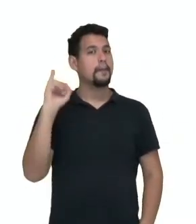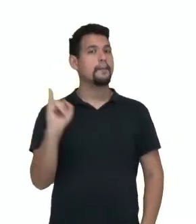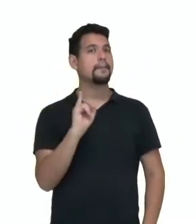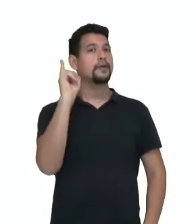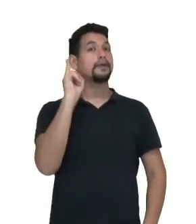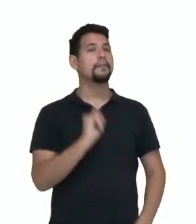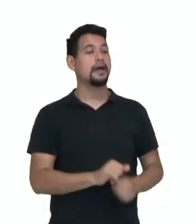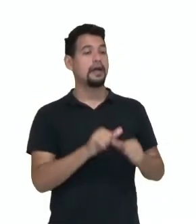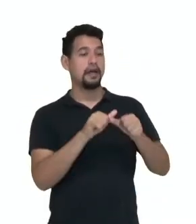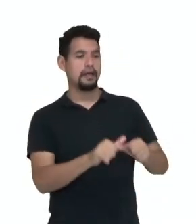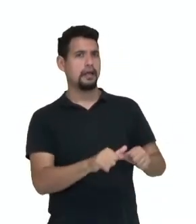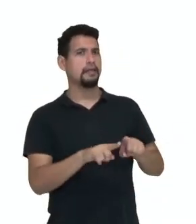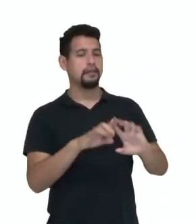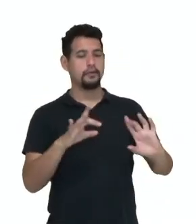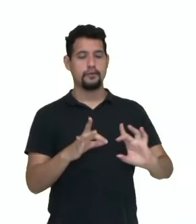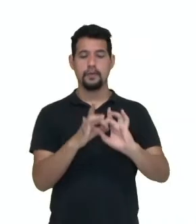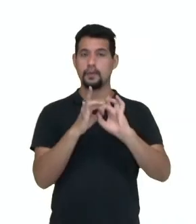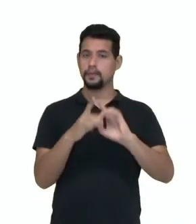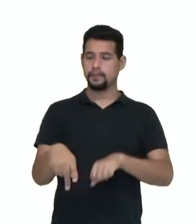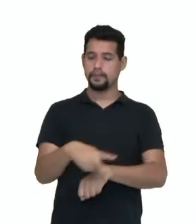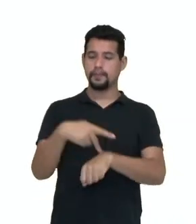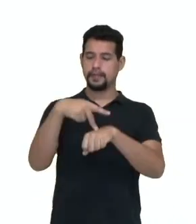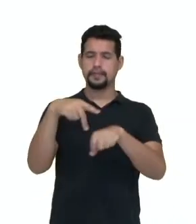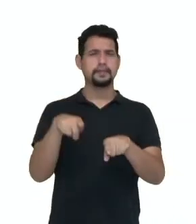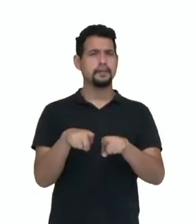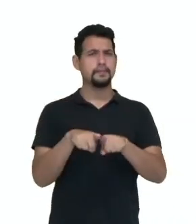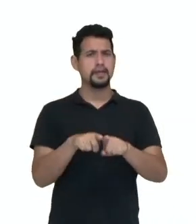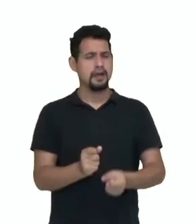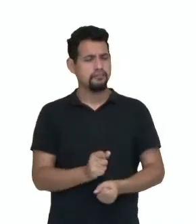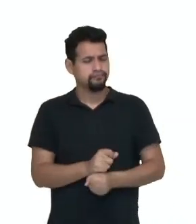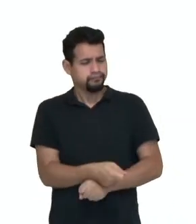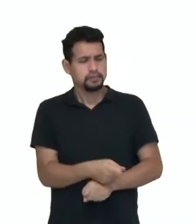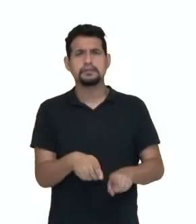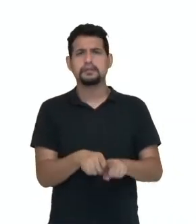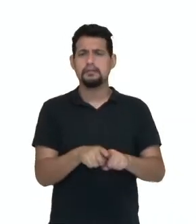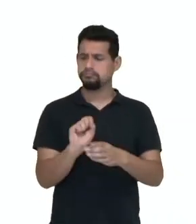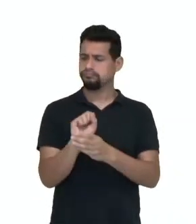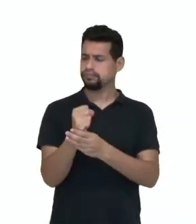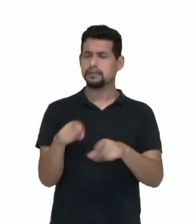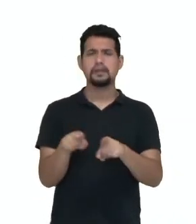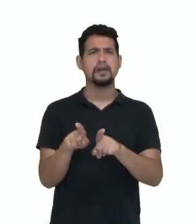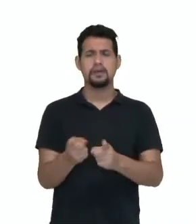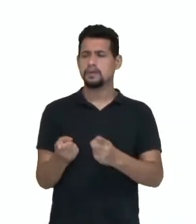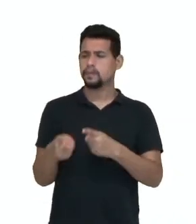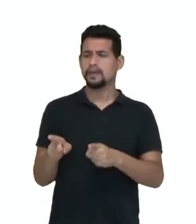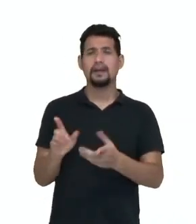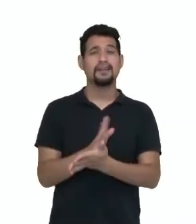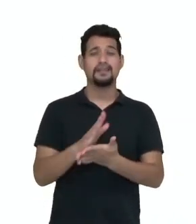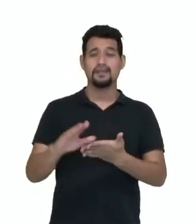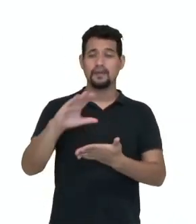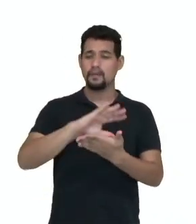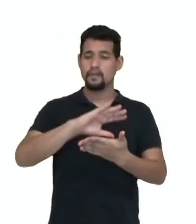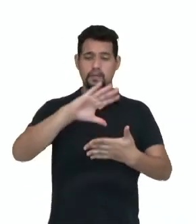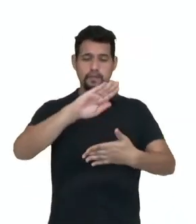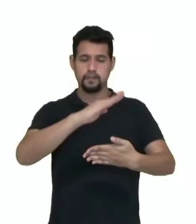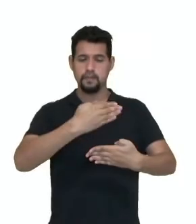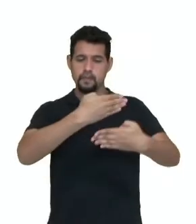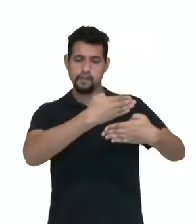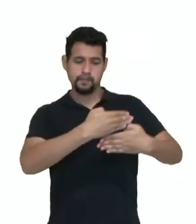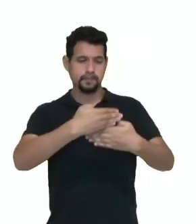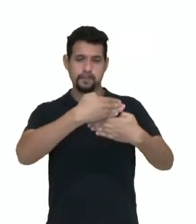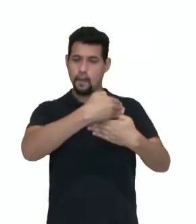para manter a união do país, a defesa de seu território em disputas de fronteira e no estabelecimento da